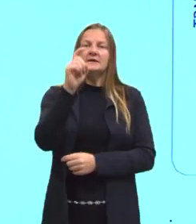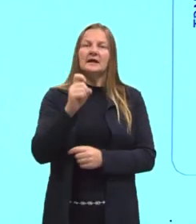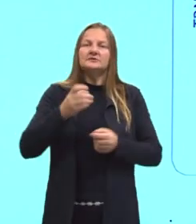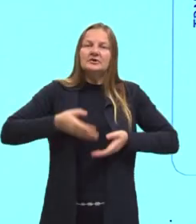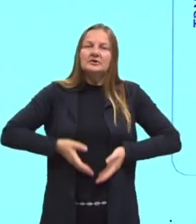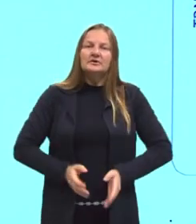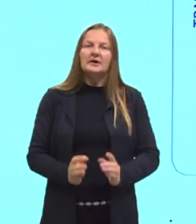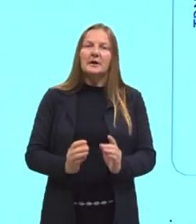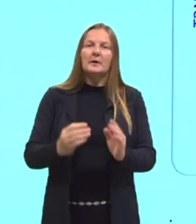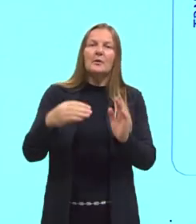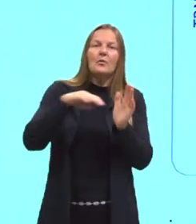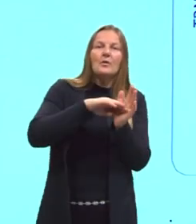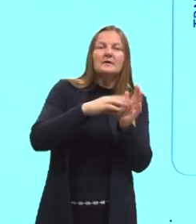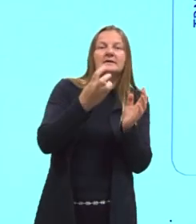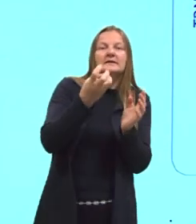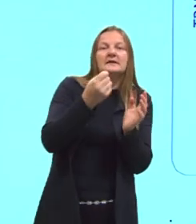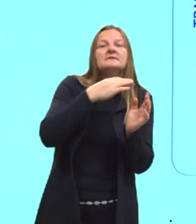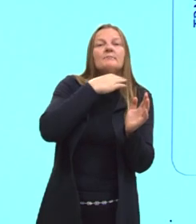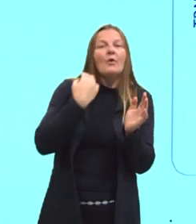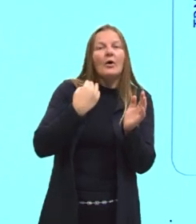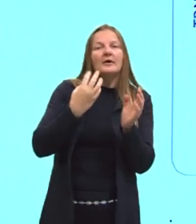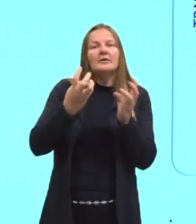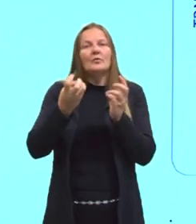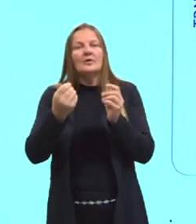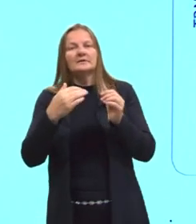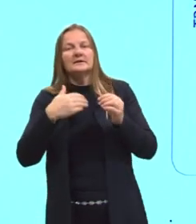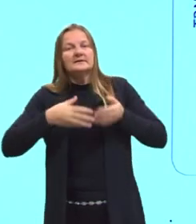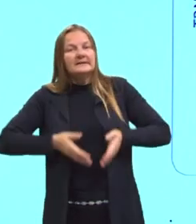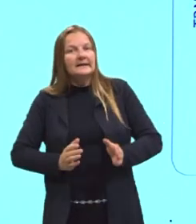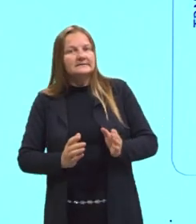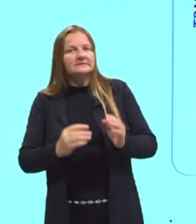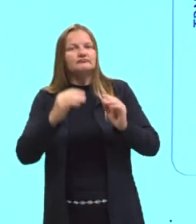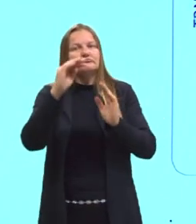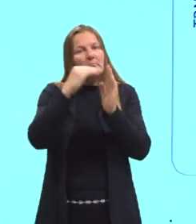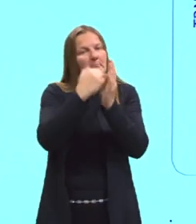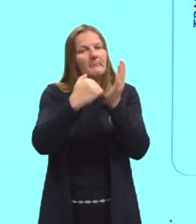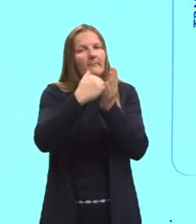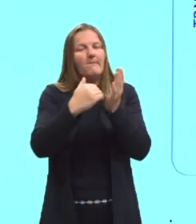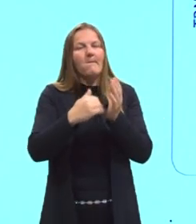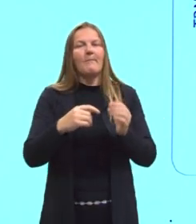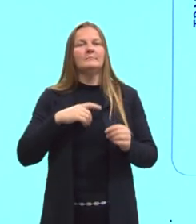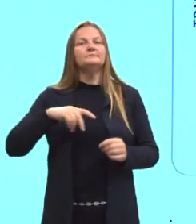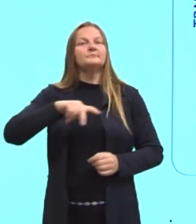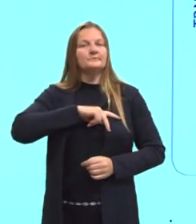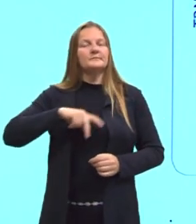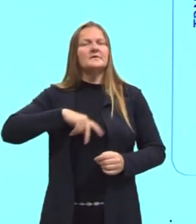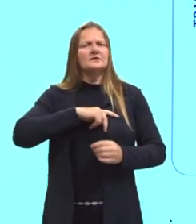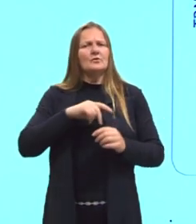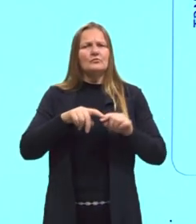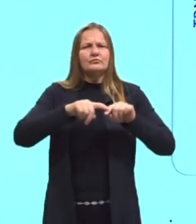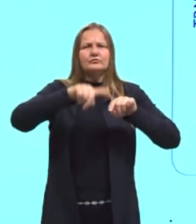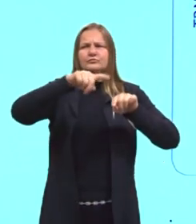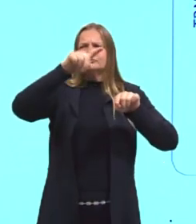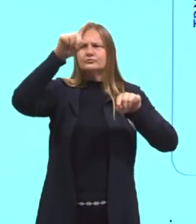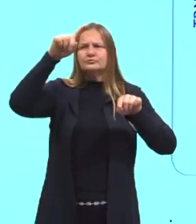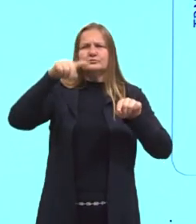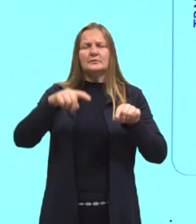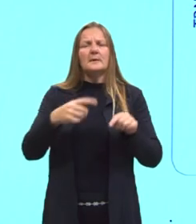de natalidade - a taxa de mortalidade tá quê que nós tivemos aqui é uma população altíssima até